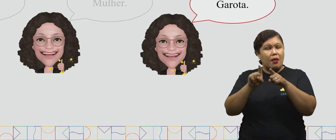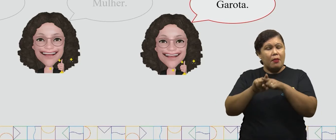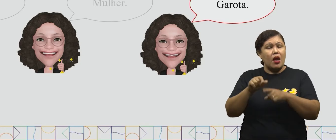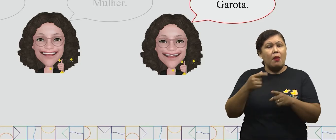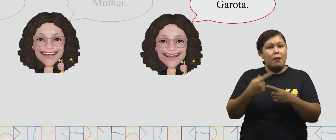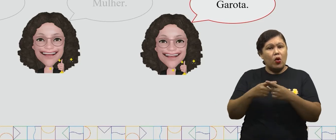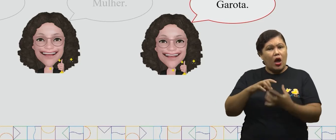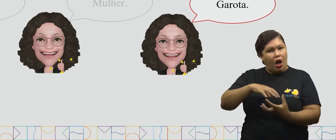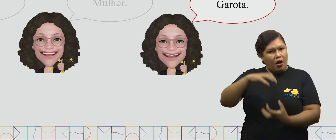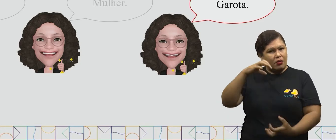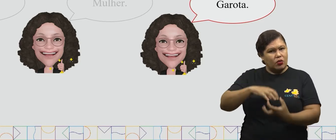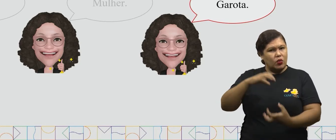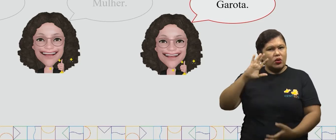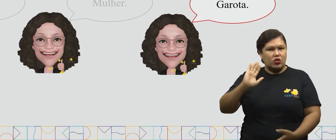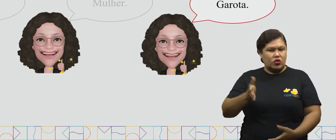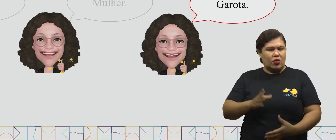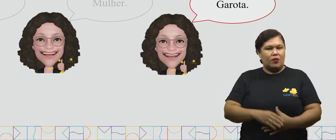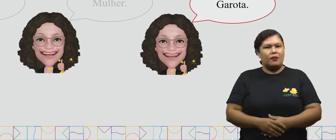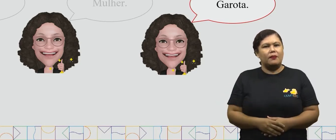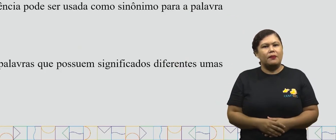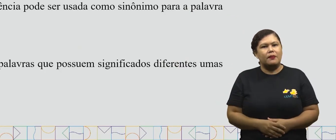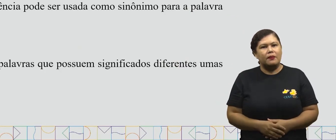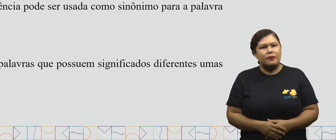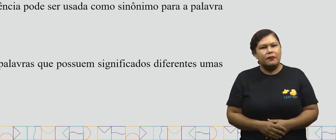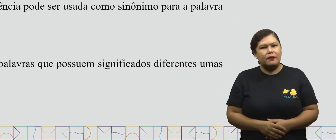já é uma pessoa adulta.